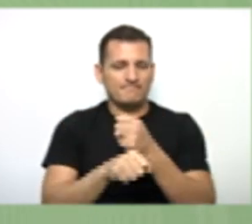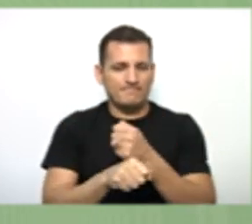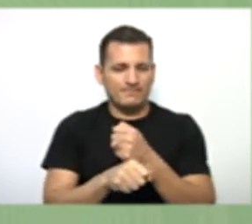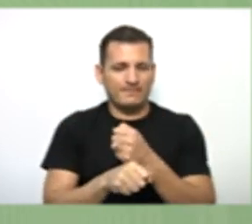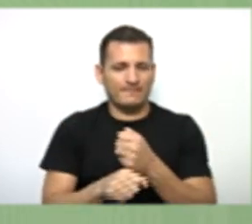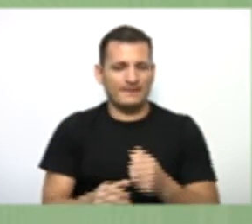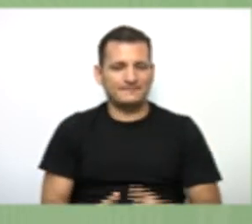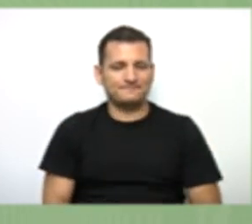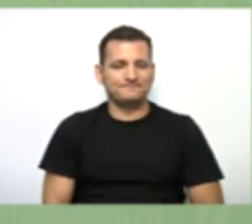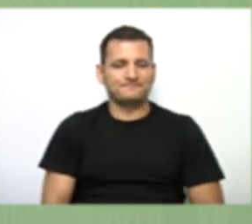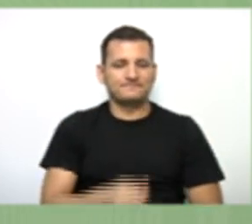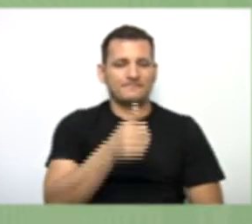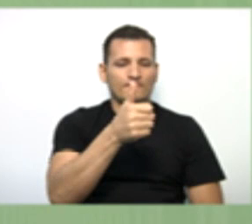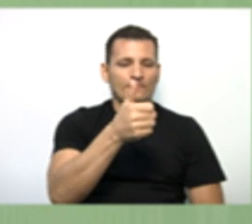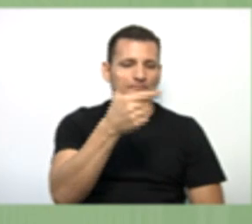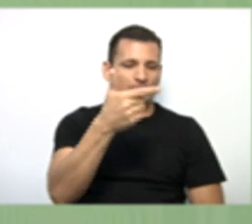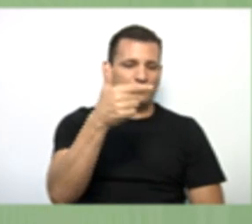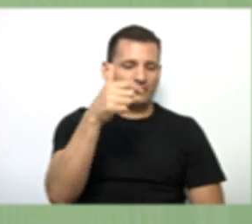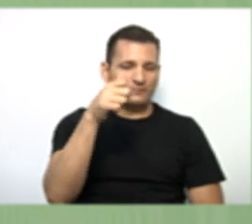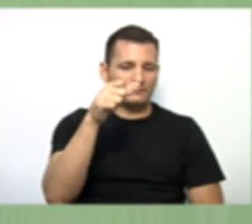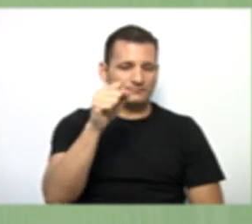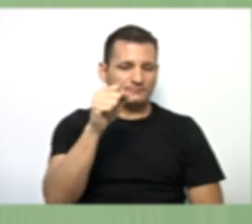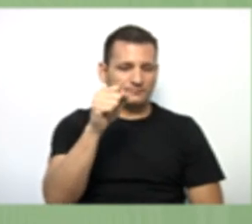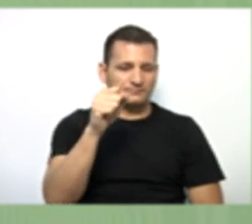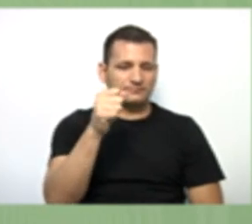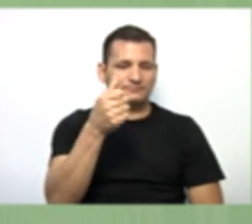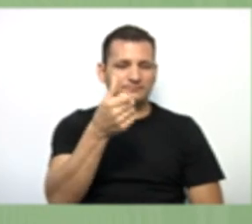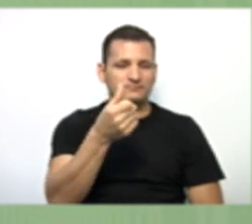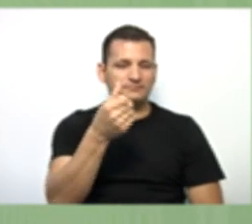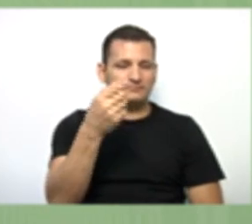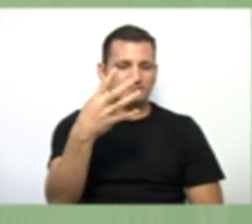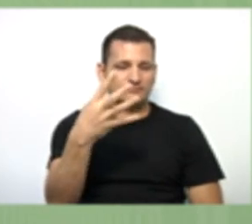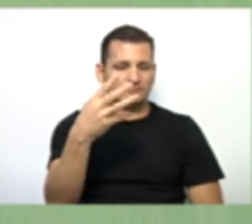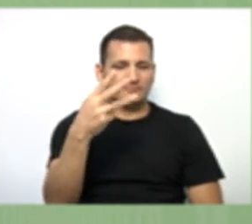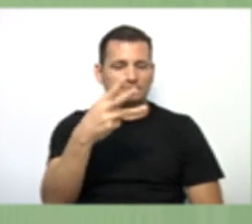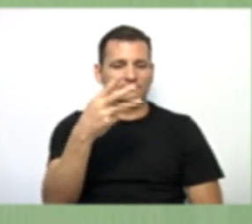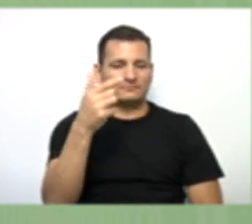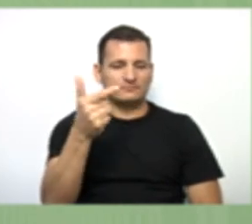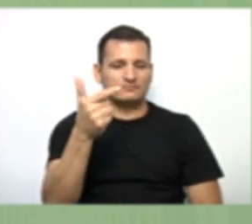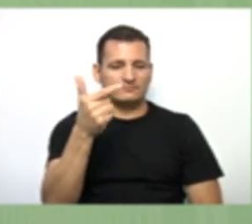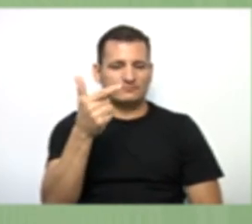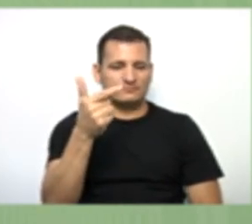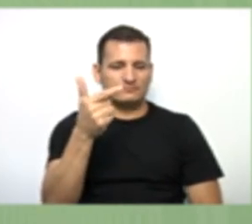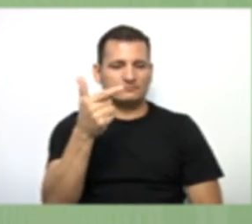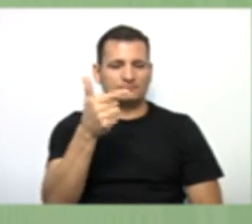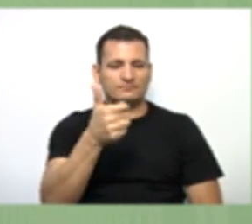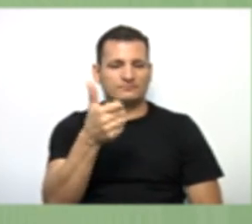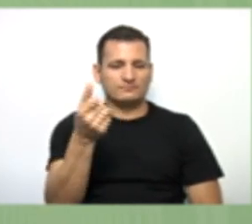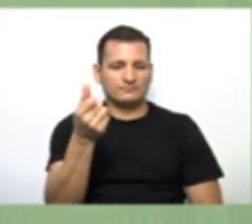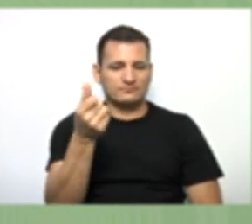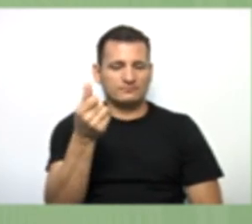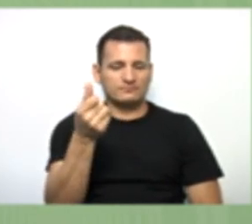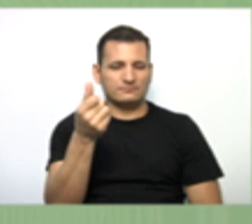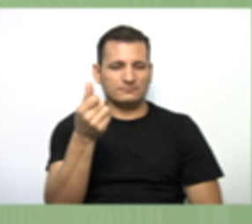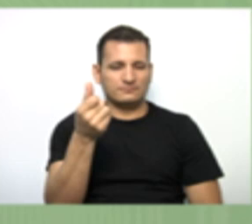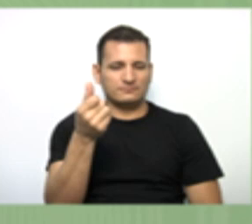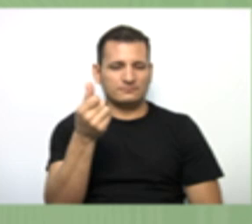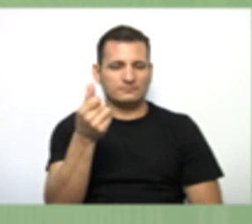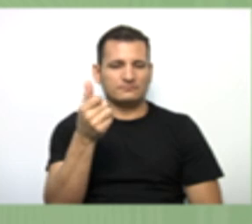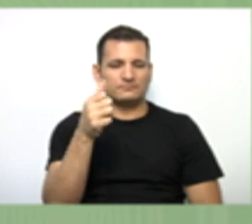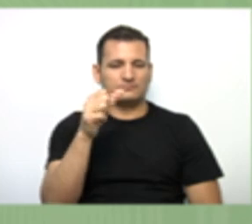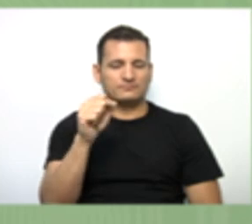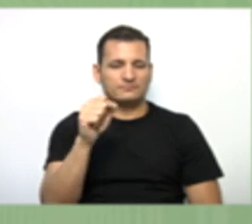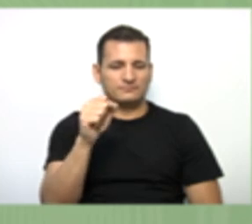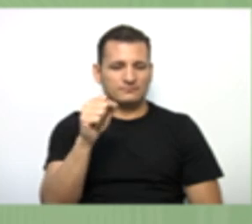É 128, 64, 32, 16,